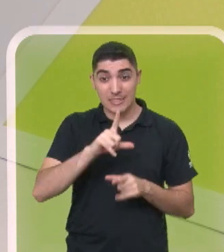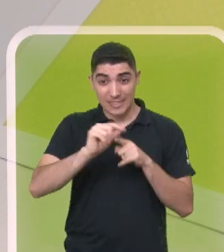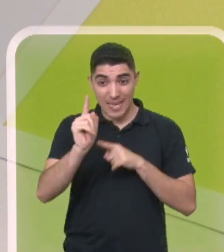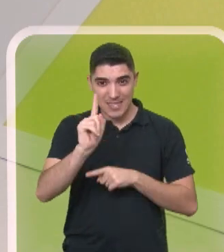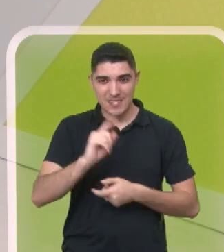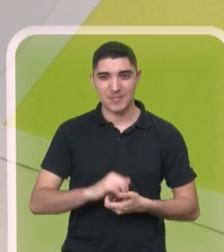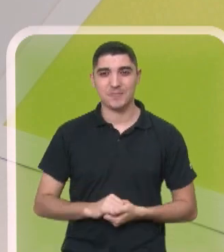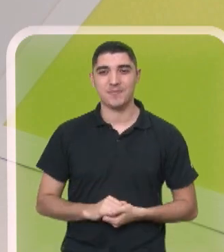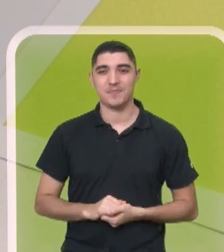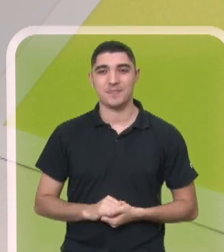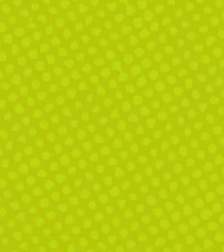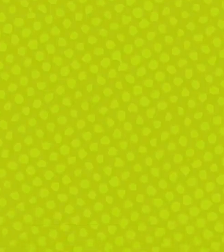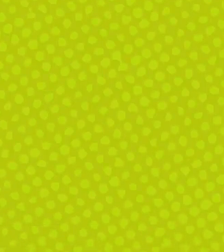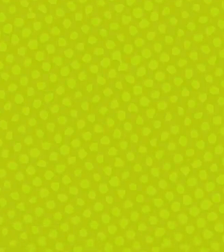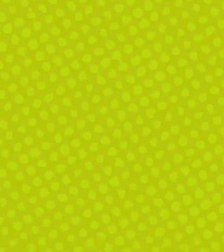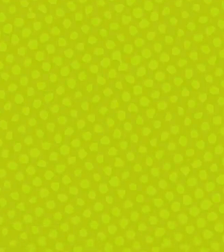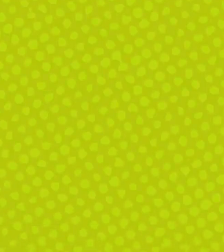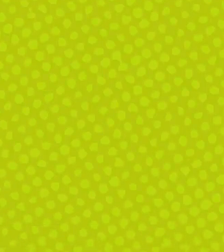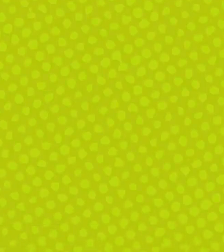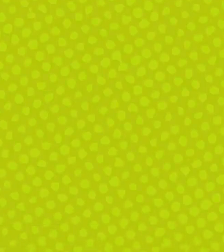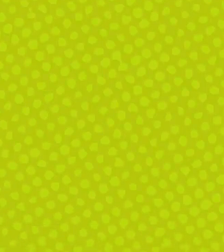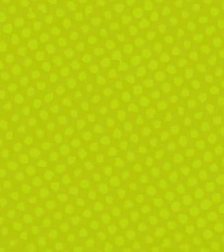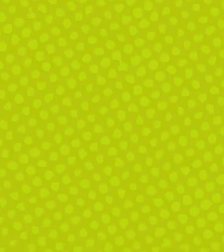volta já já.